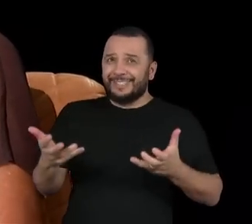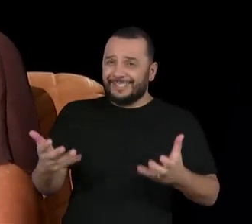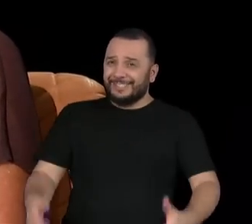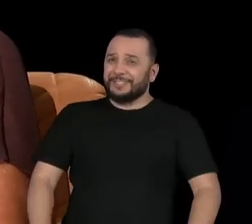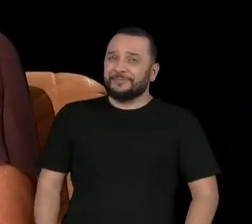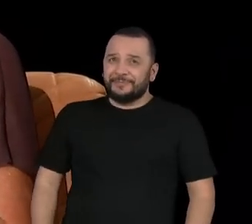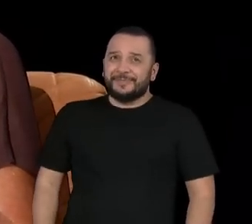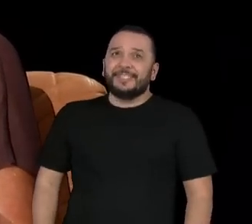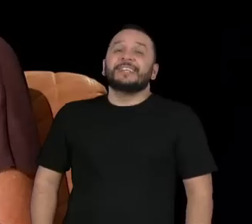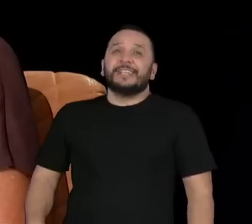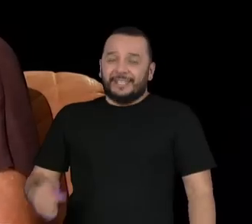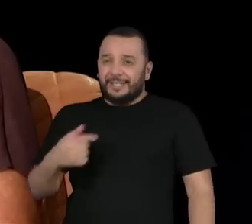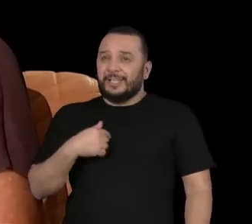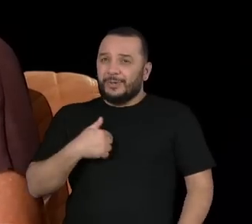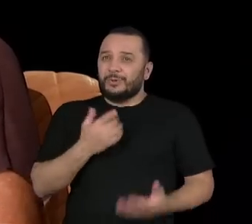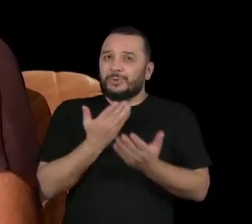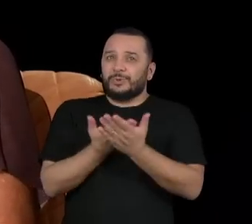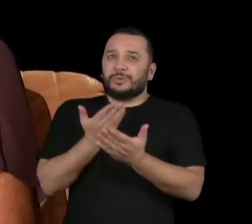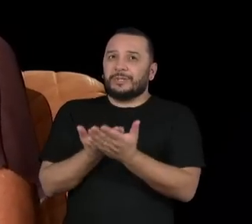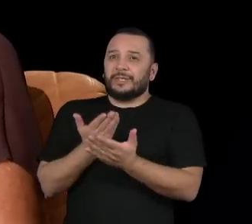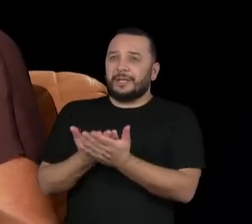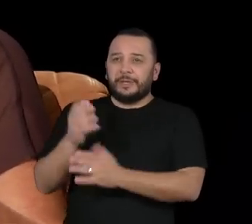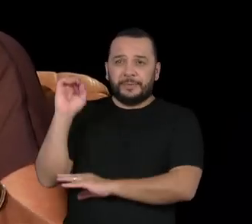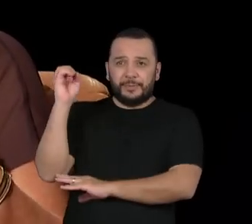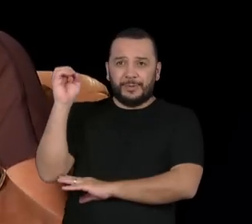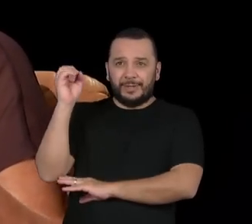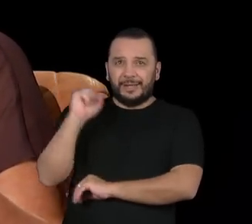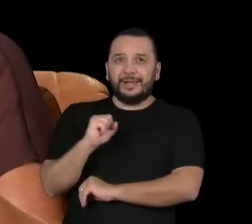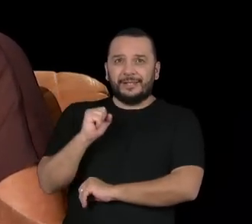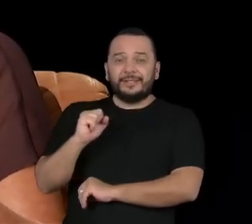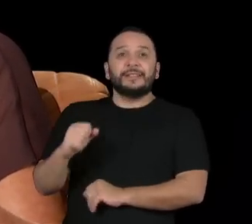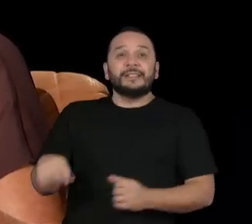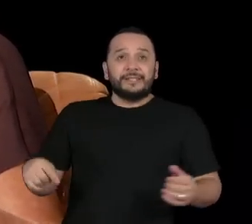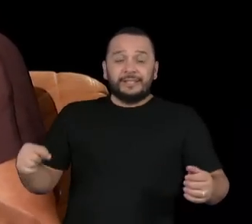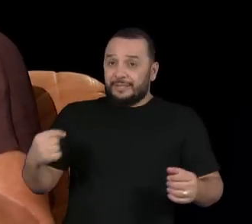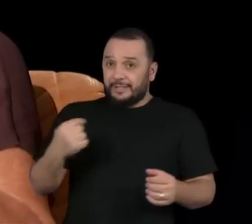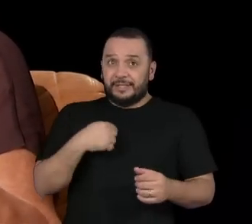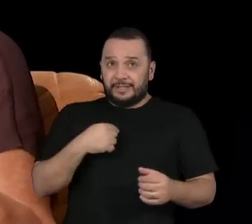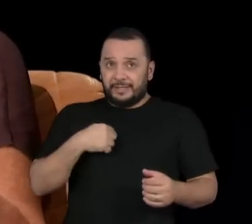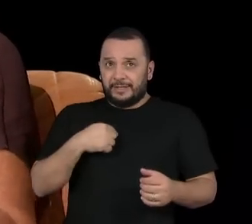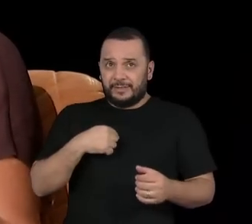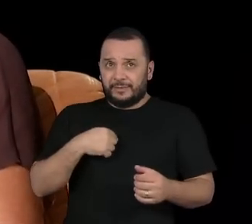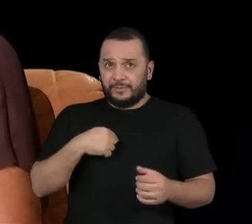E fiz brevet em Porto Alegre. Não, e eu voava. Eu